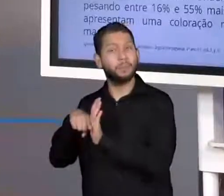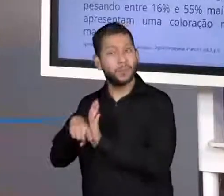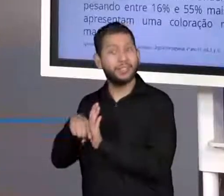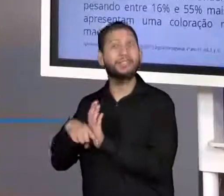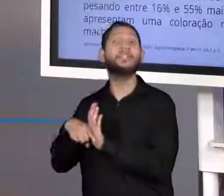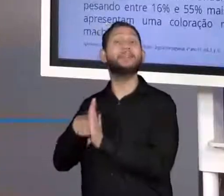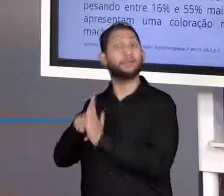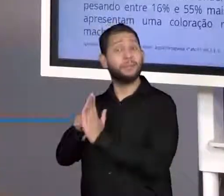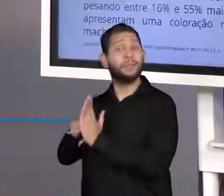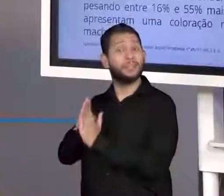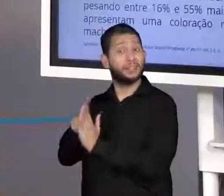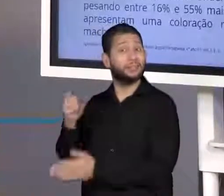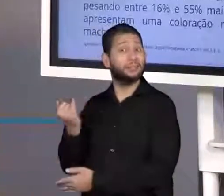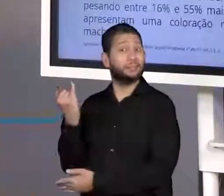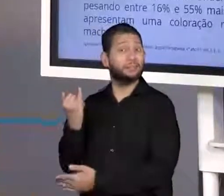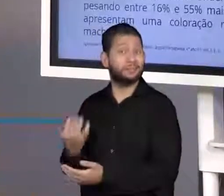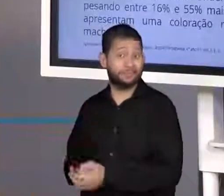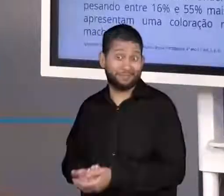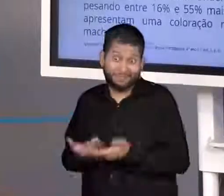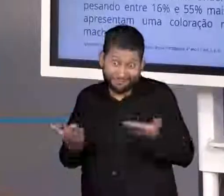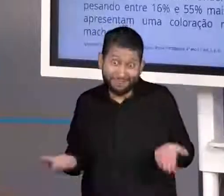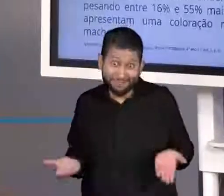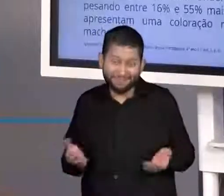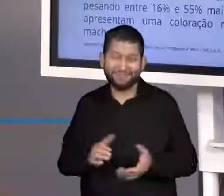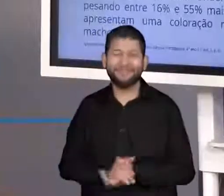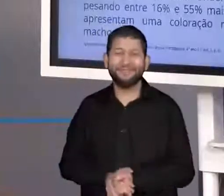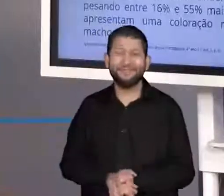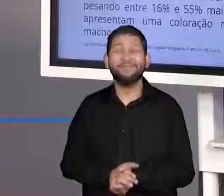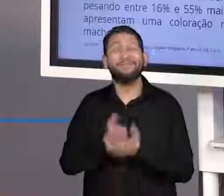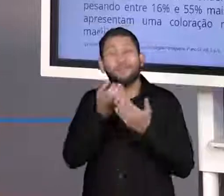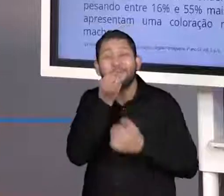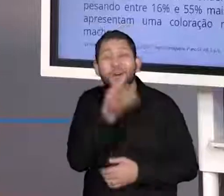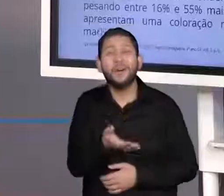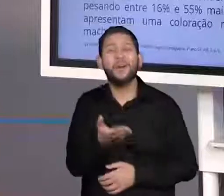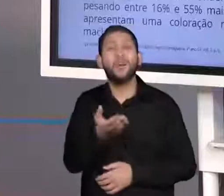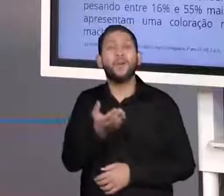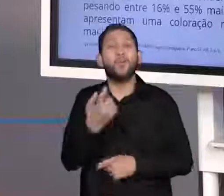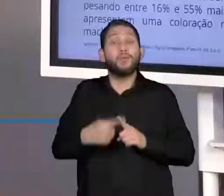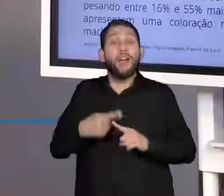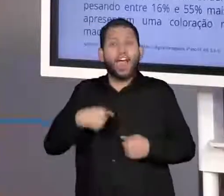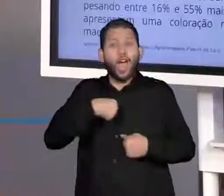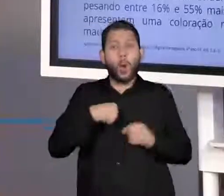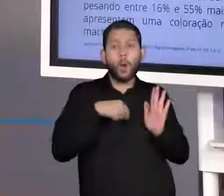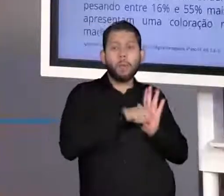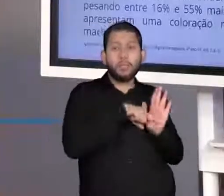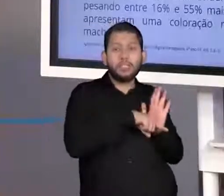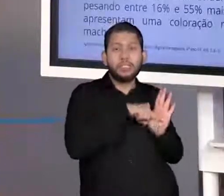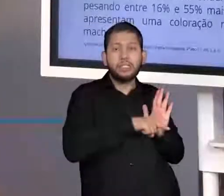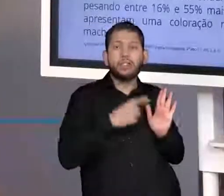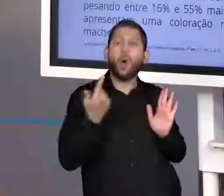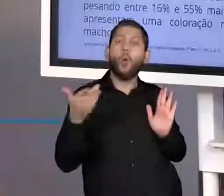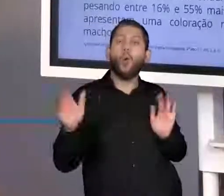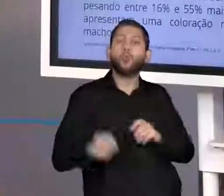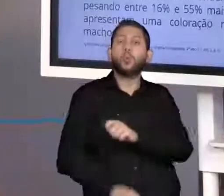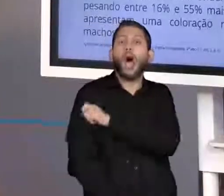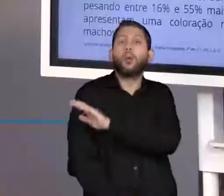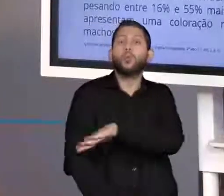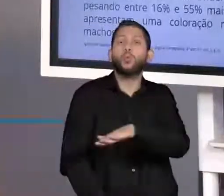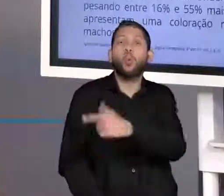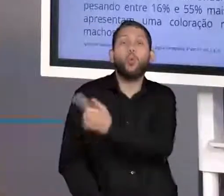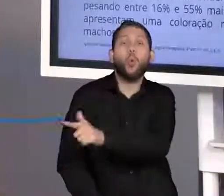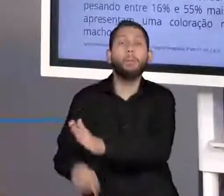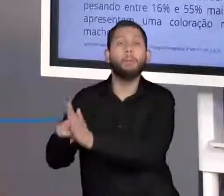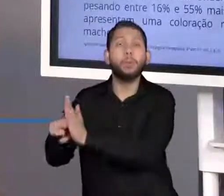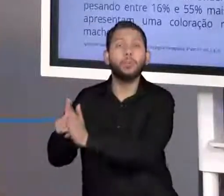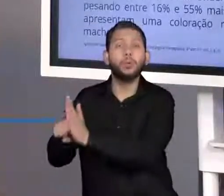significa. Temos ajuda aí do professor também e dos colegas na sala de aula. Então, não identificou a palavra? É a chance de eu aprender uma